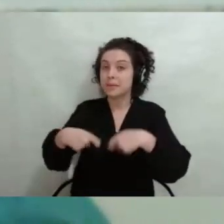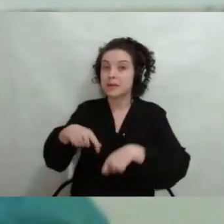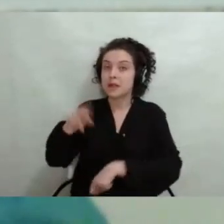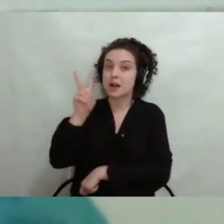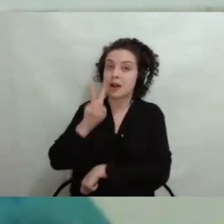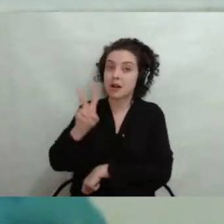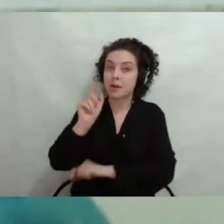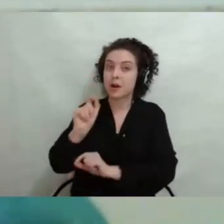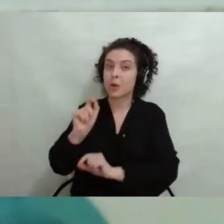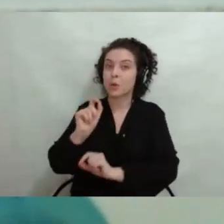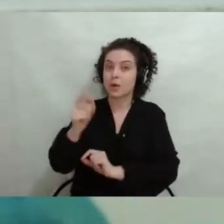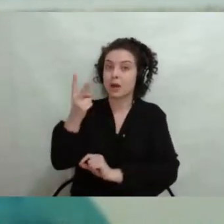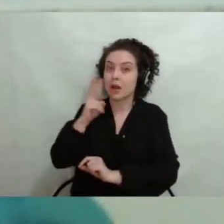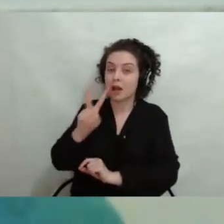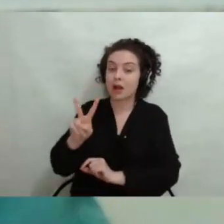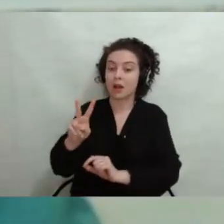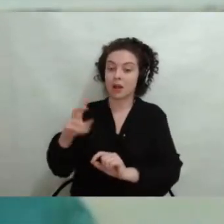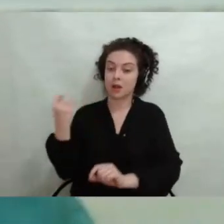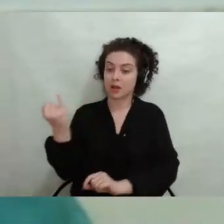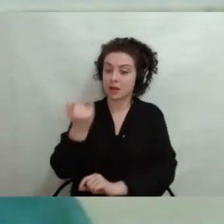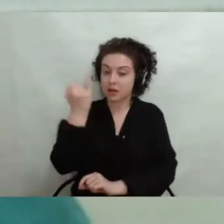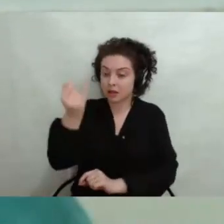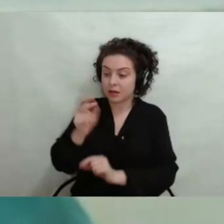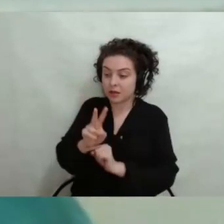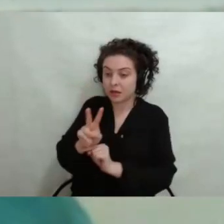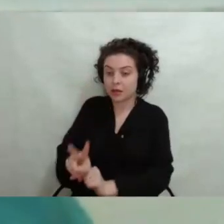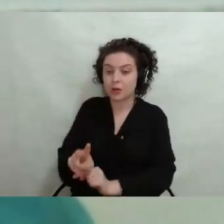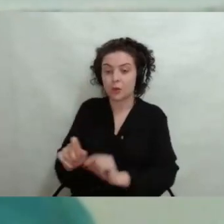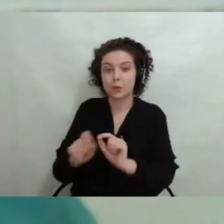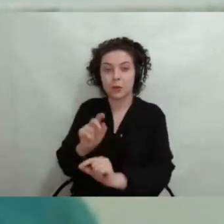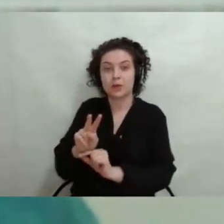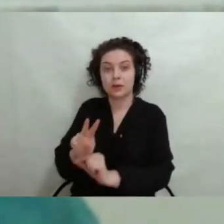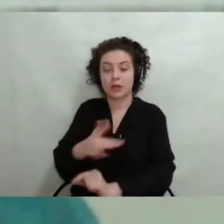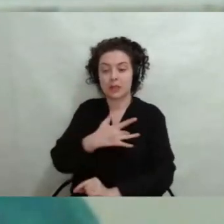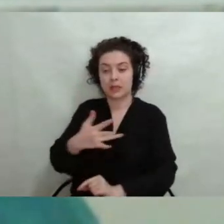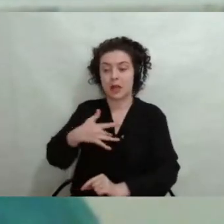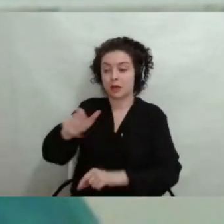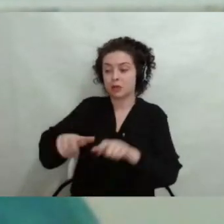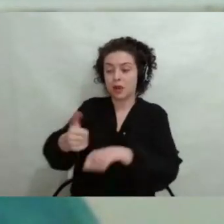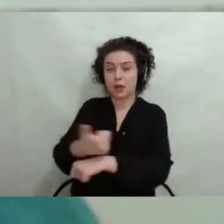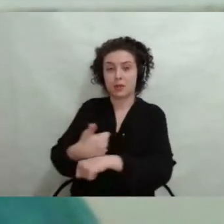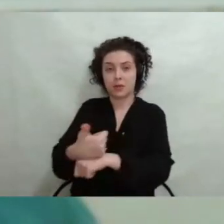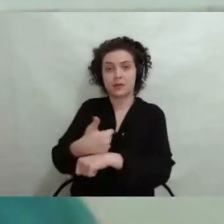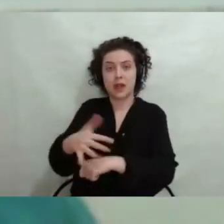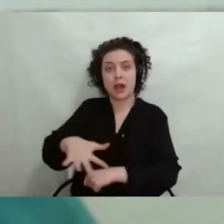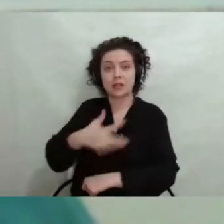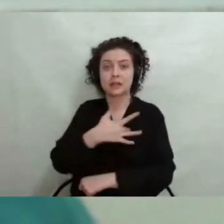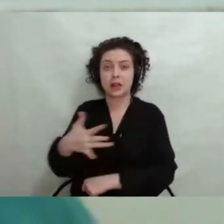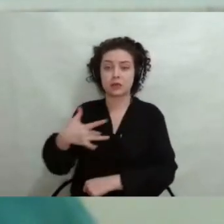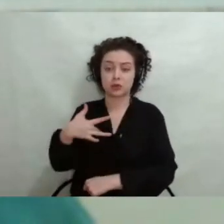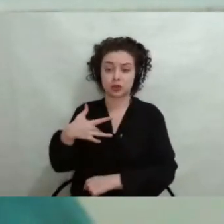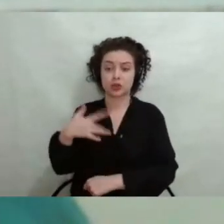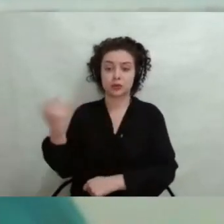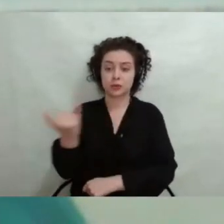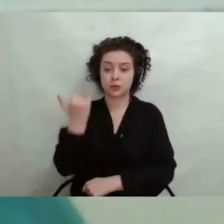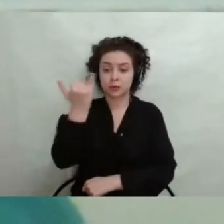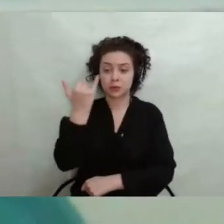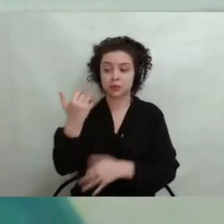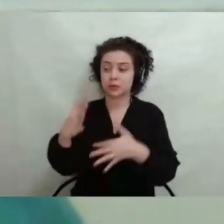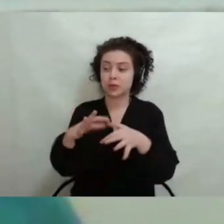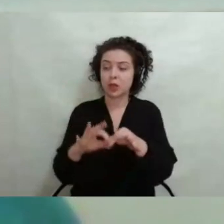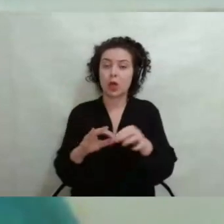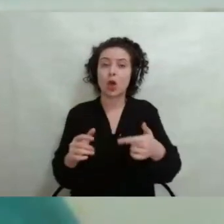quanto é necessário proteger a saúde dos trabalhadores e profissionais de saúde, junto de outros trabalhadores